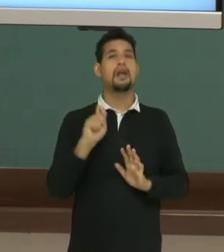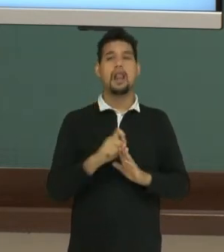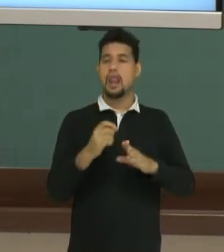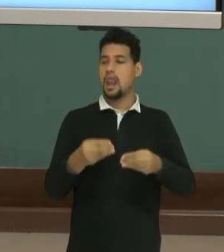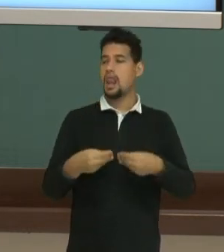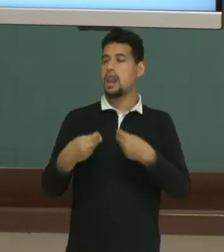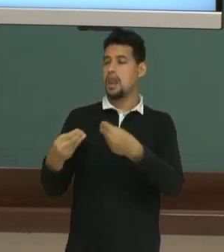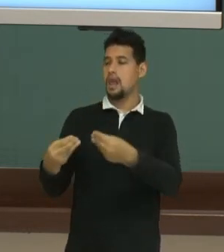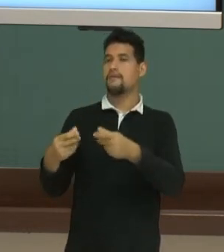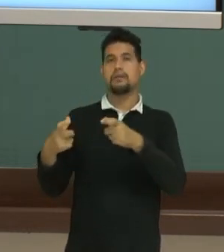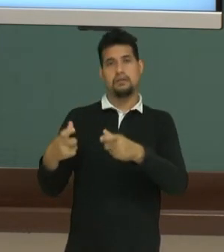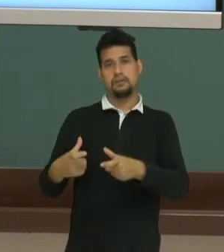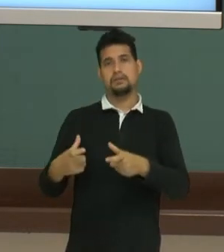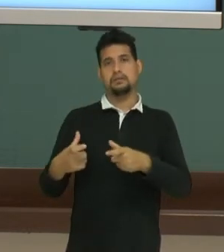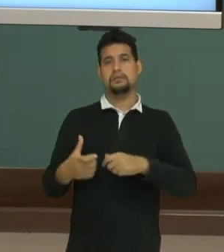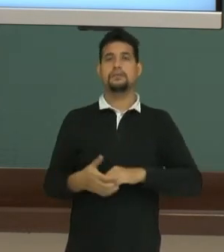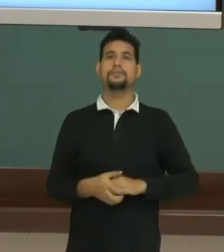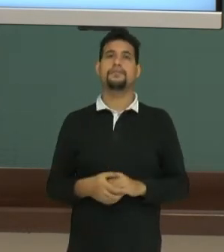destino correto.